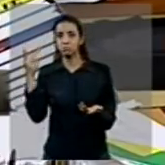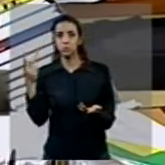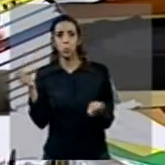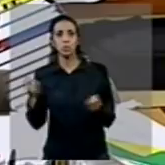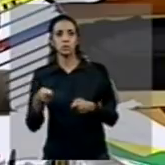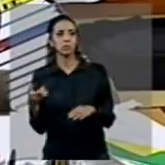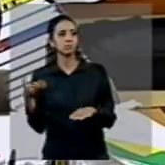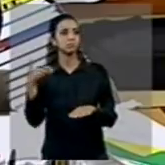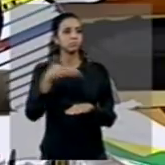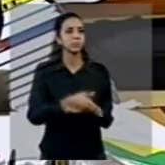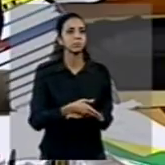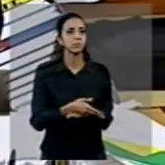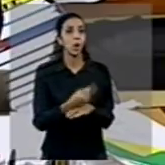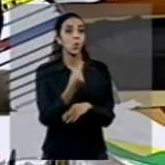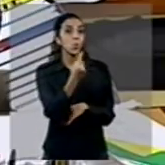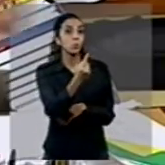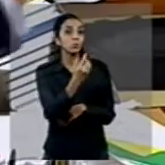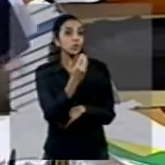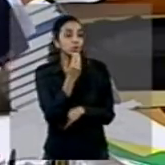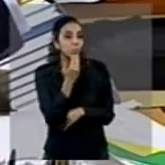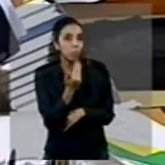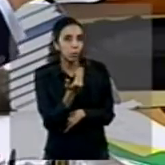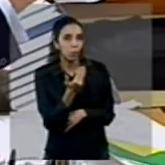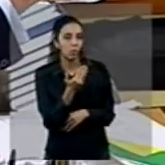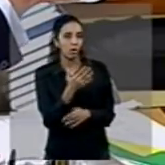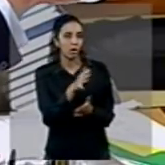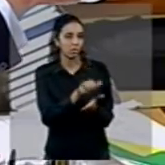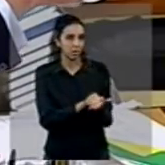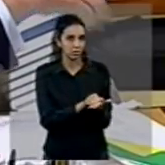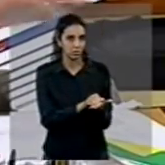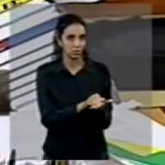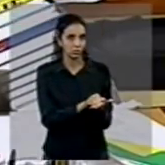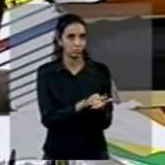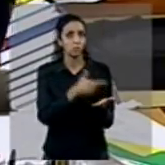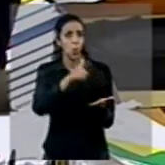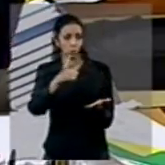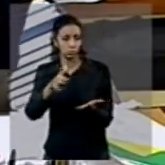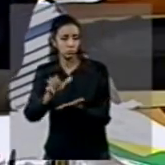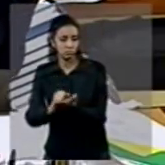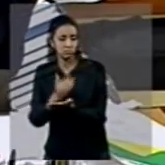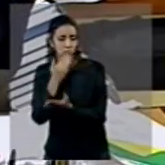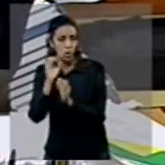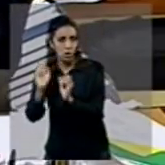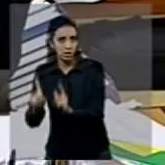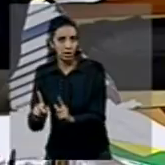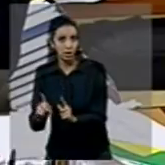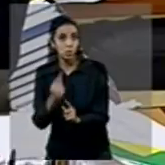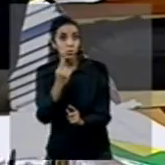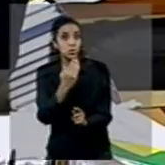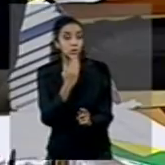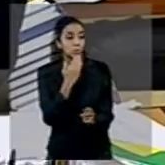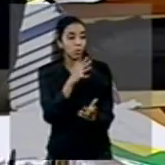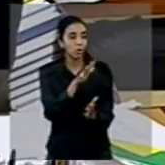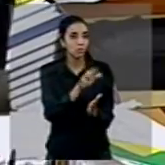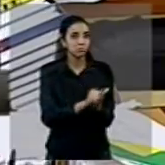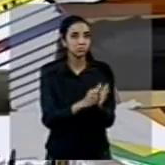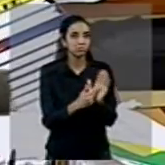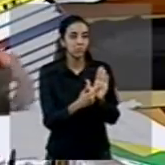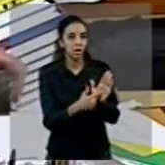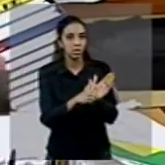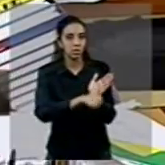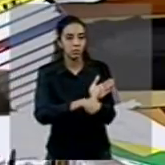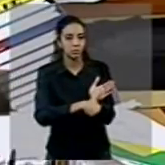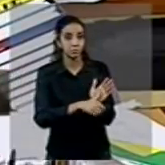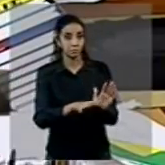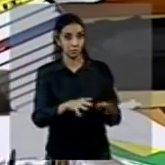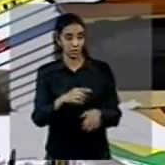uma espécie, que não exclui outras, de identificação. Eu, por